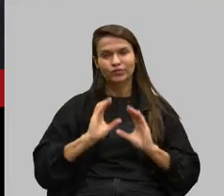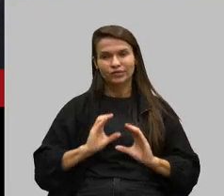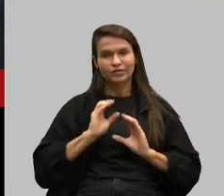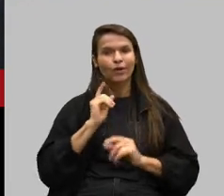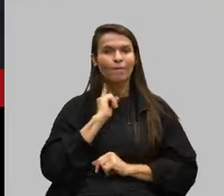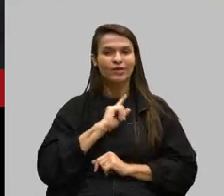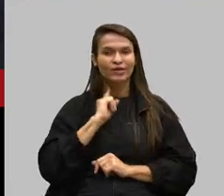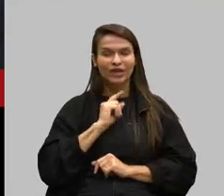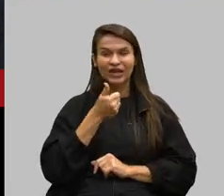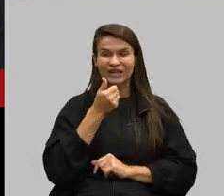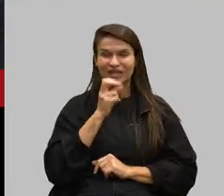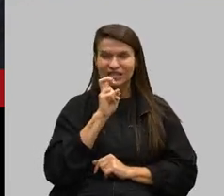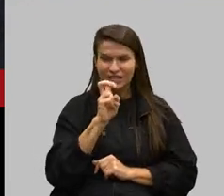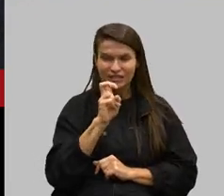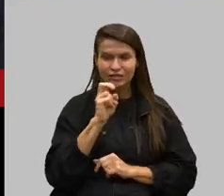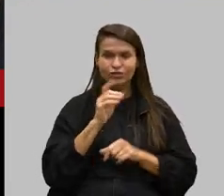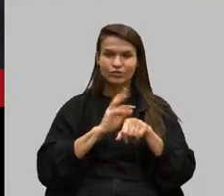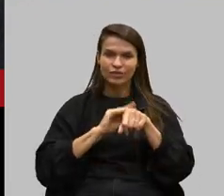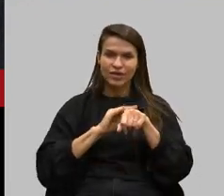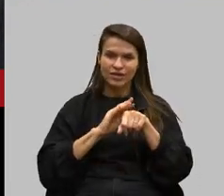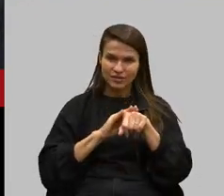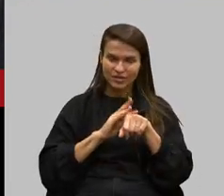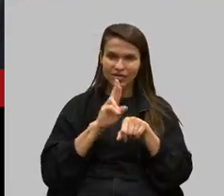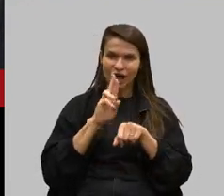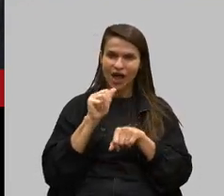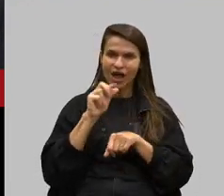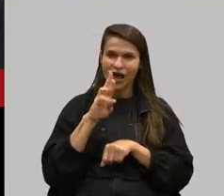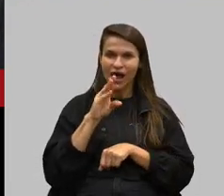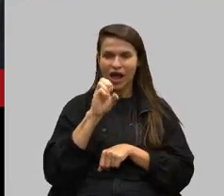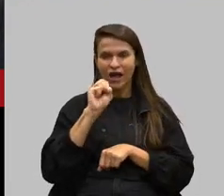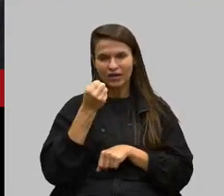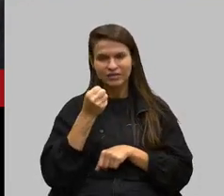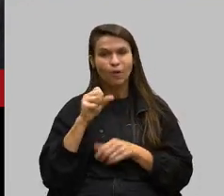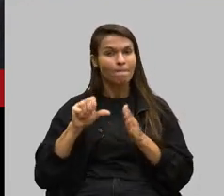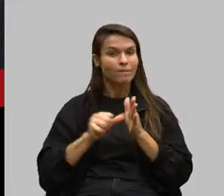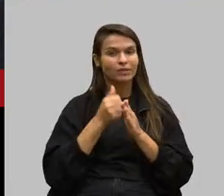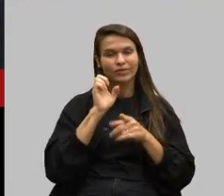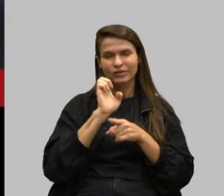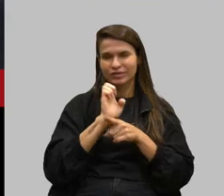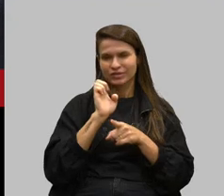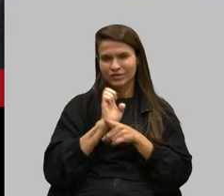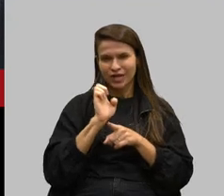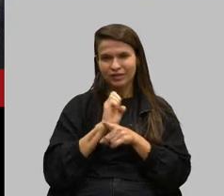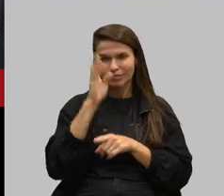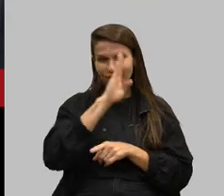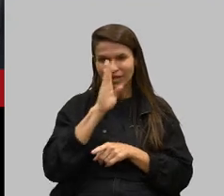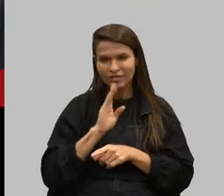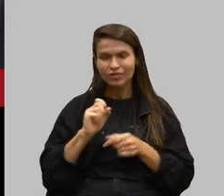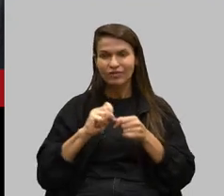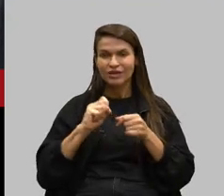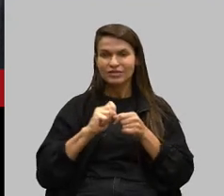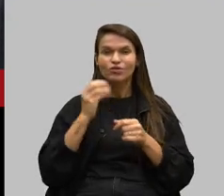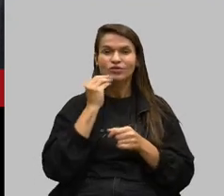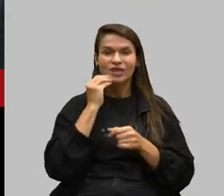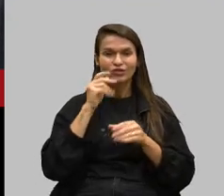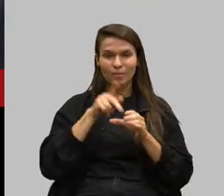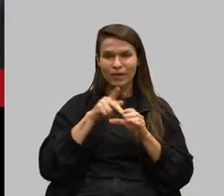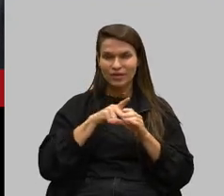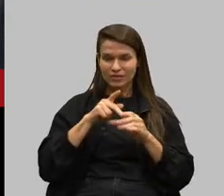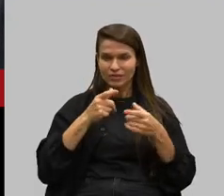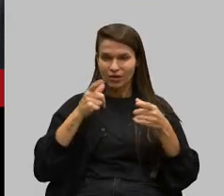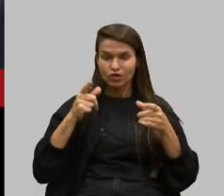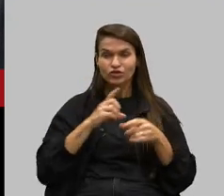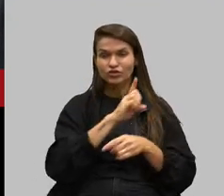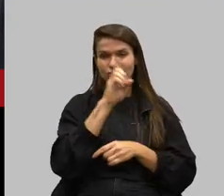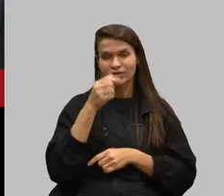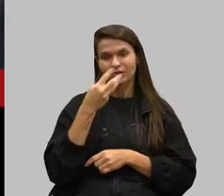15 doenças raras Então somos o primeiro estado do Brasil a fazermos o teste do pezinho ampliado dia 30 de